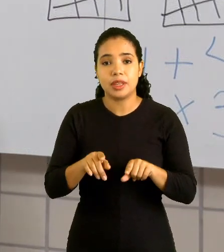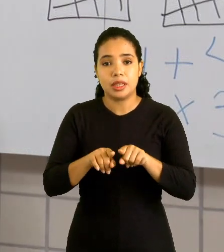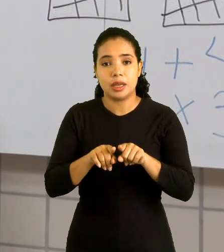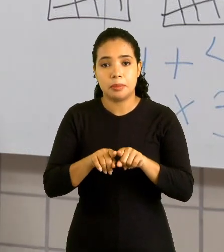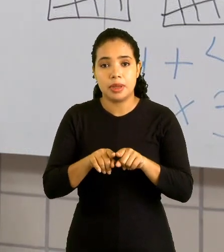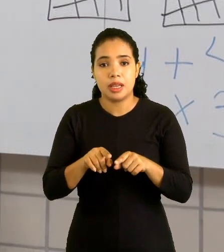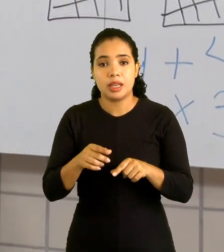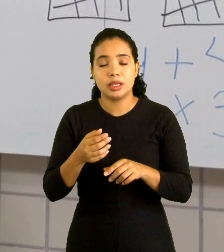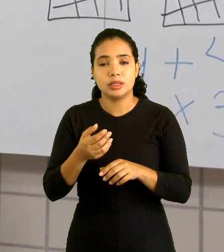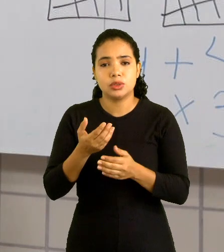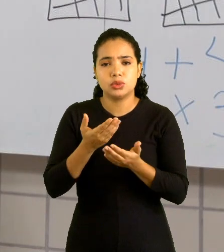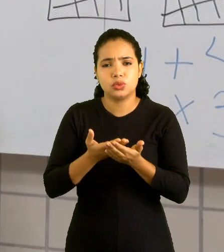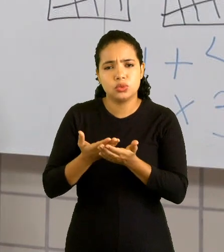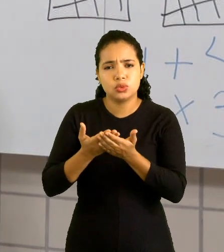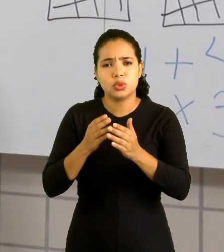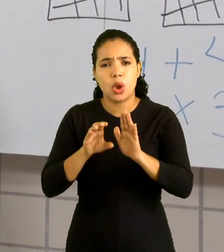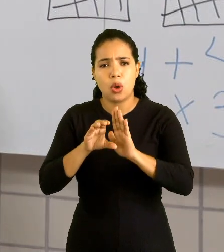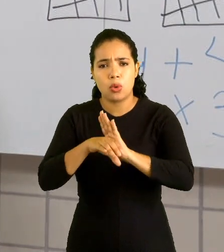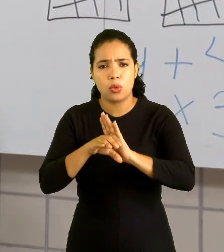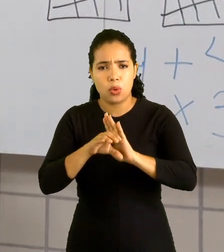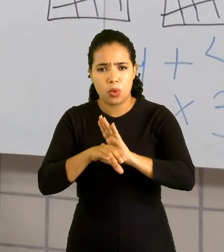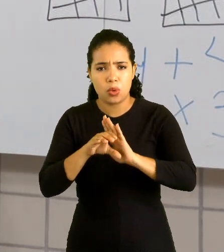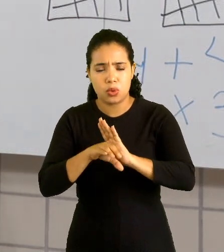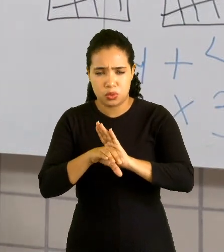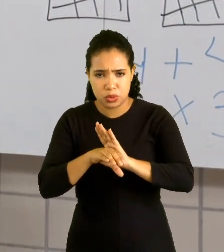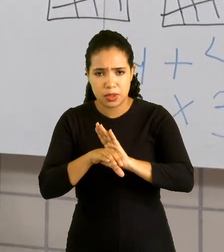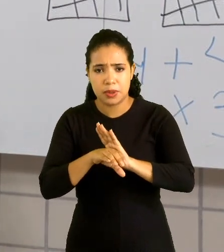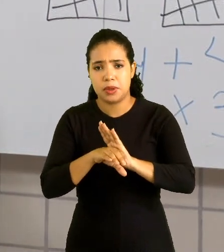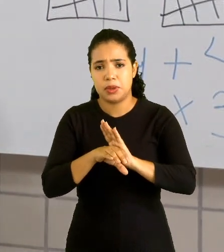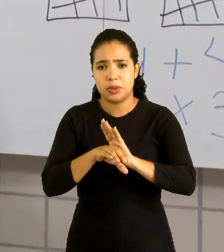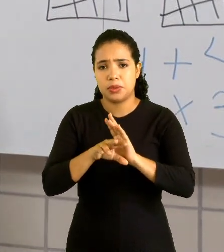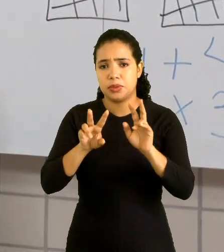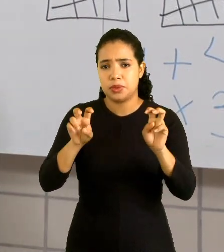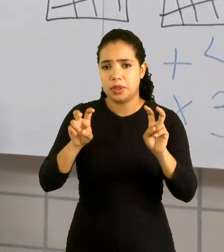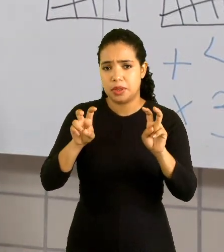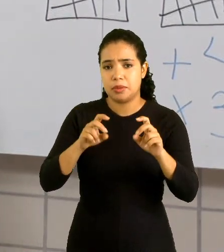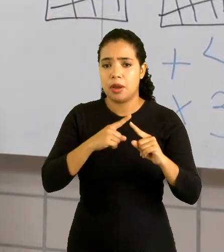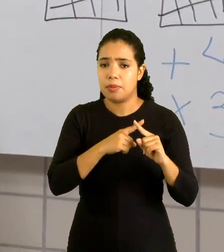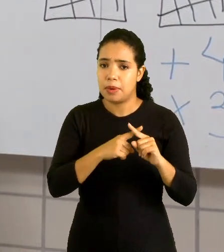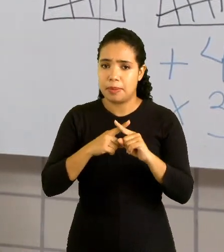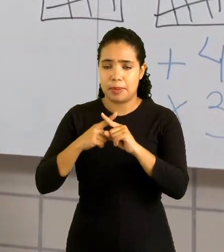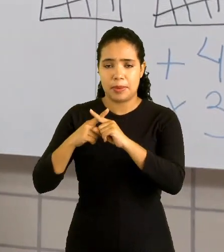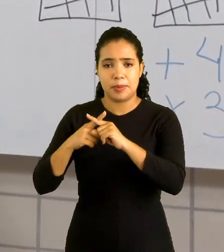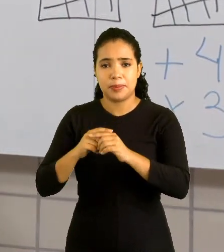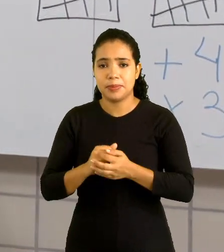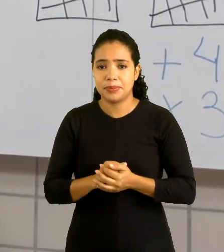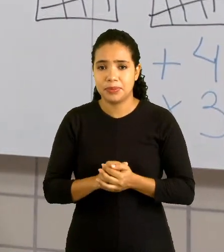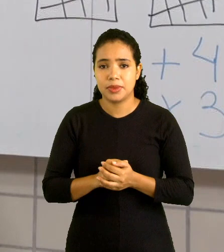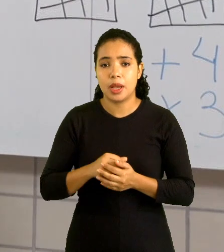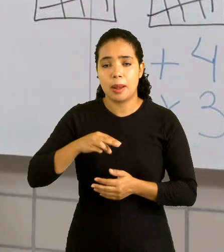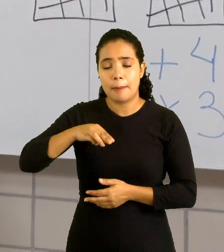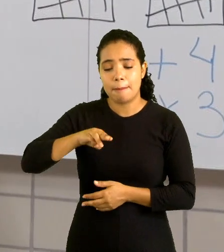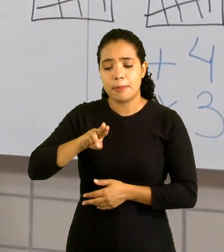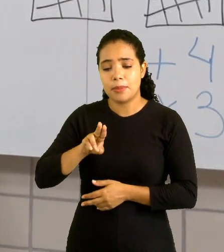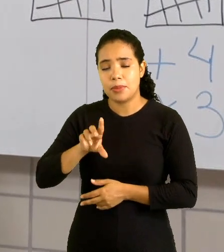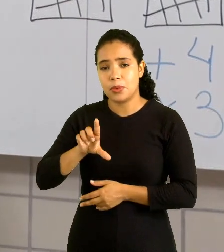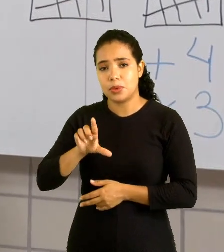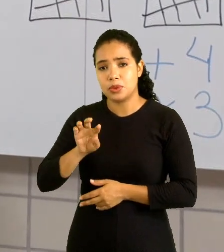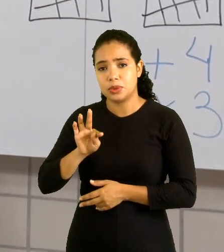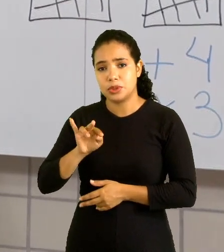o conceito da famosa e temida multiplicação. Mas não precisa ter medo, porque vai